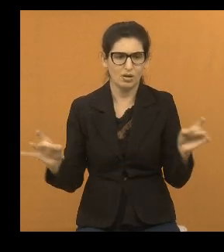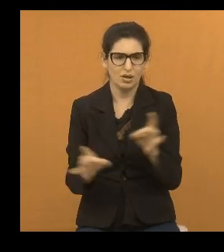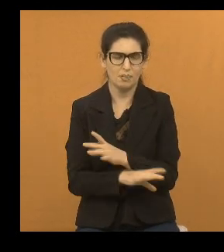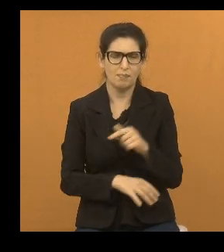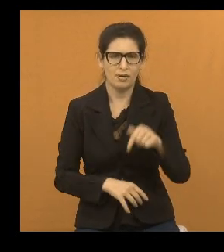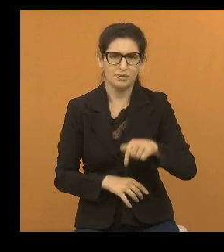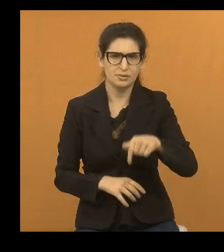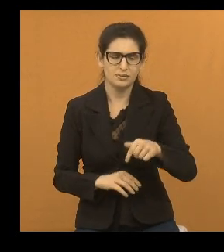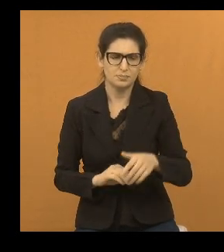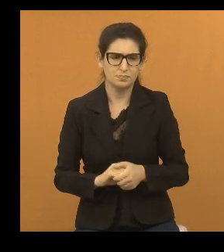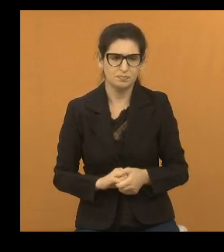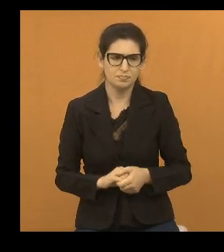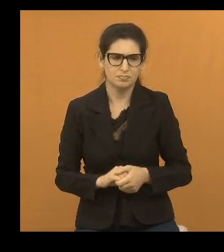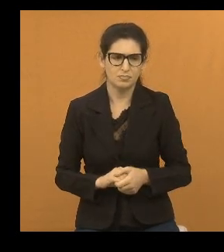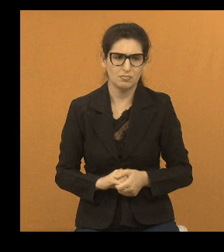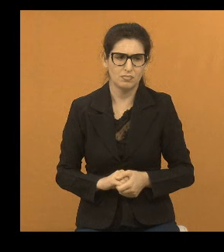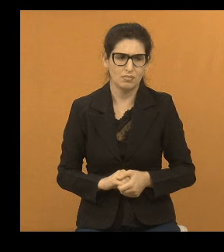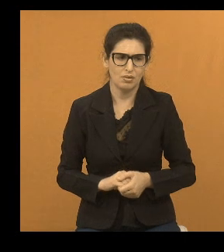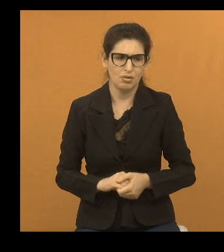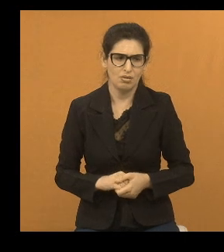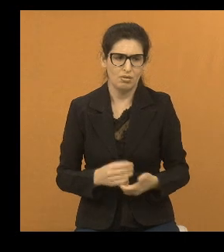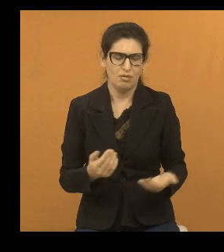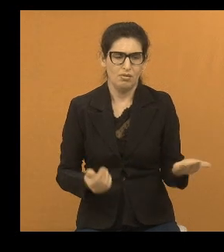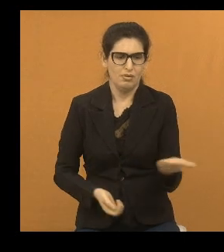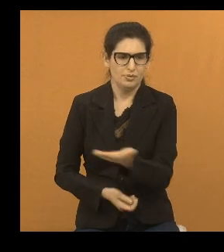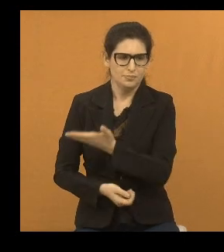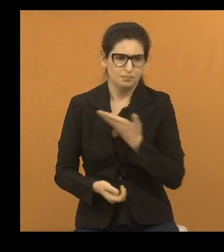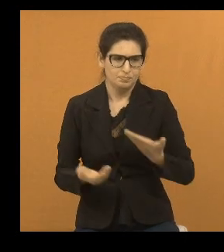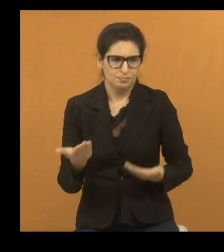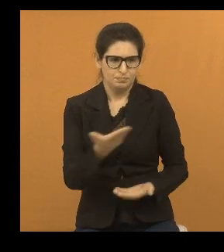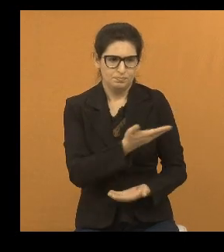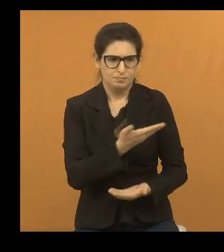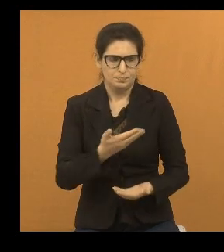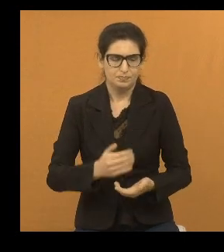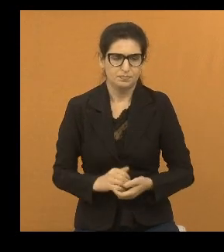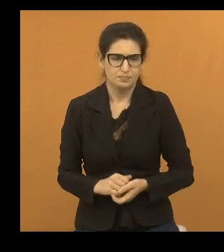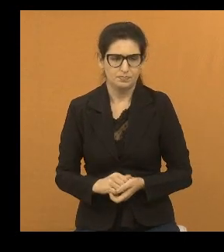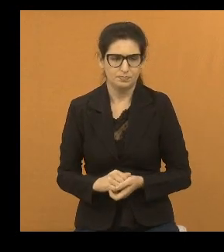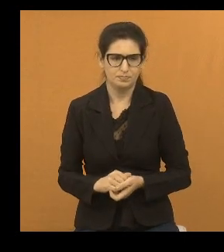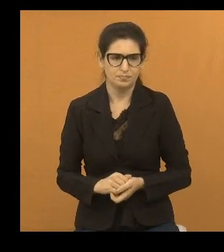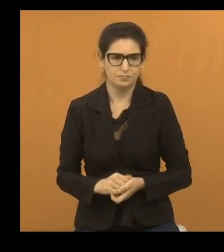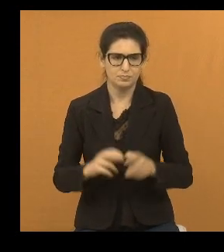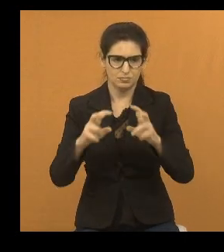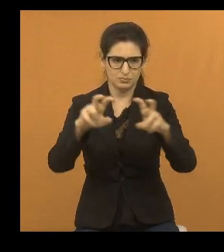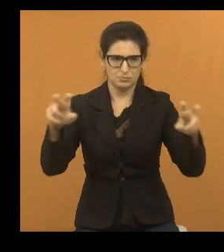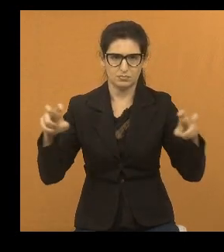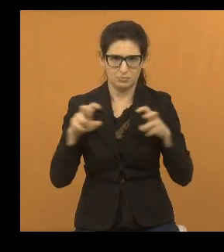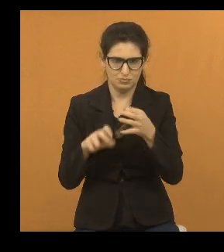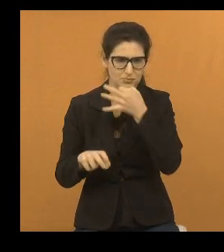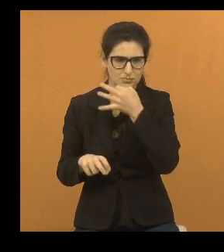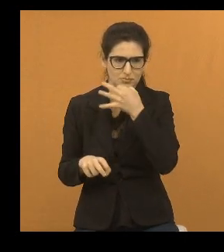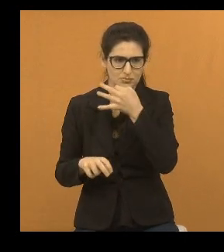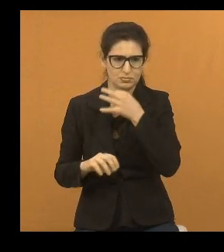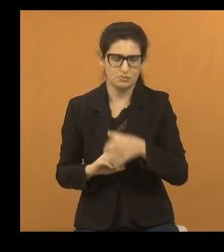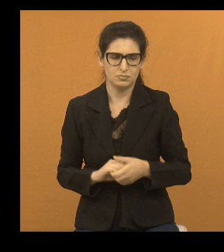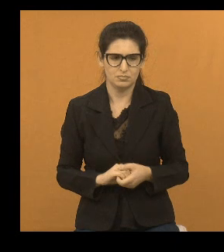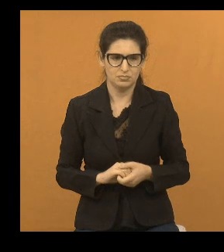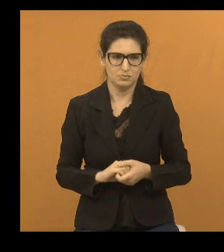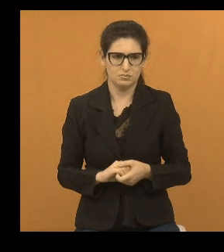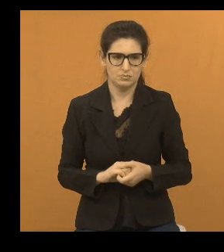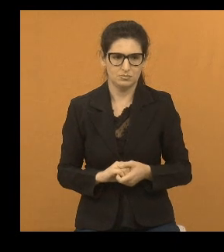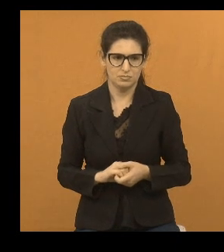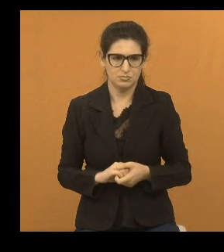apresentação, nós deixamos os nossos canais de comunicação, que são as audiências públicas, que